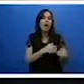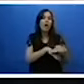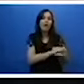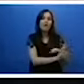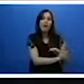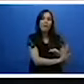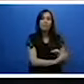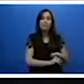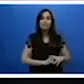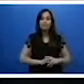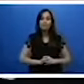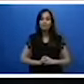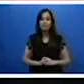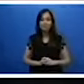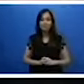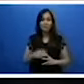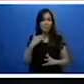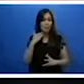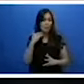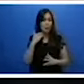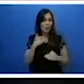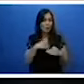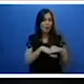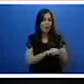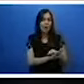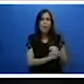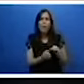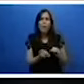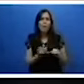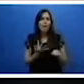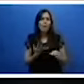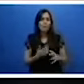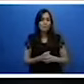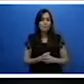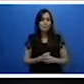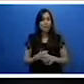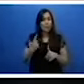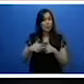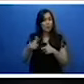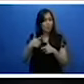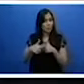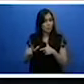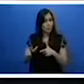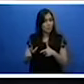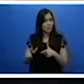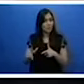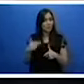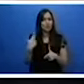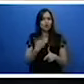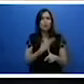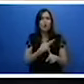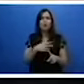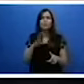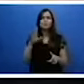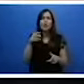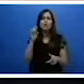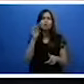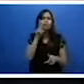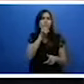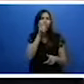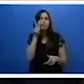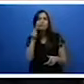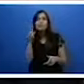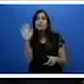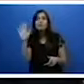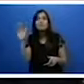Edgar? Aqui nesse problema, tem algumas palavras que, conforme a nossa experiência, já vai nos dizer que operação nós